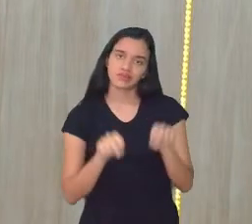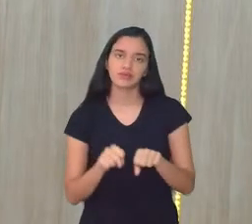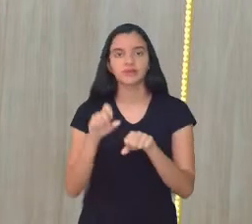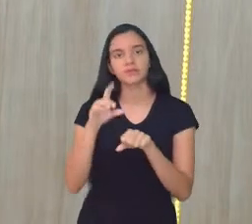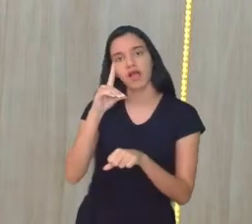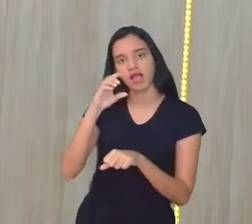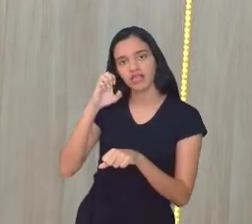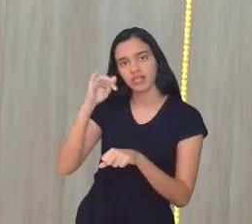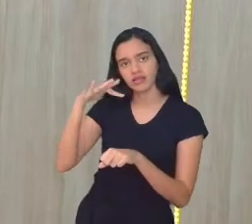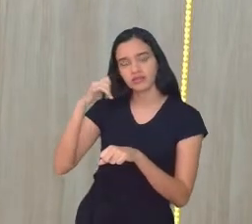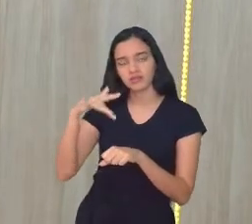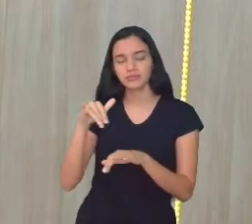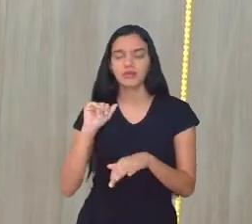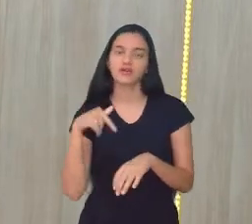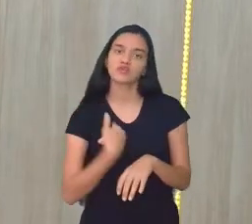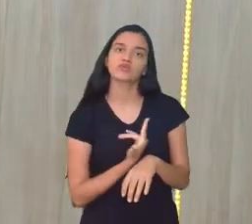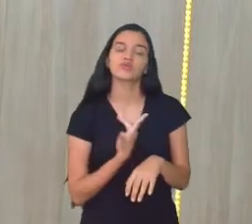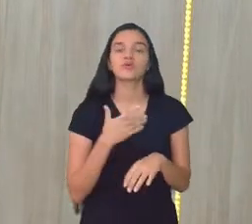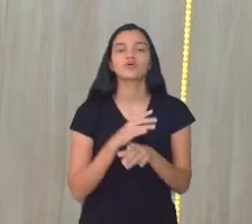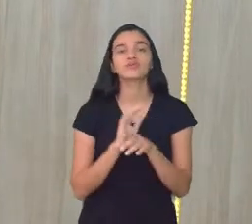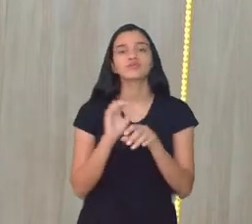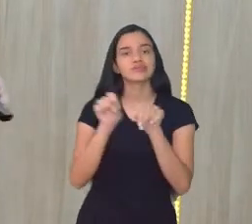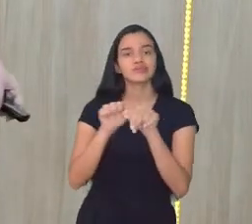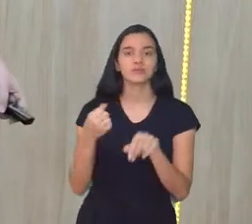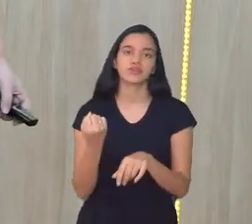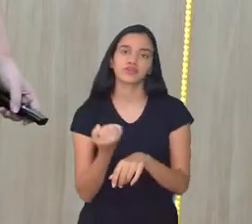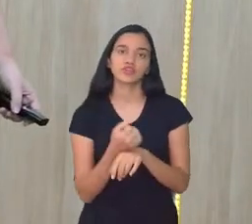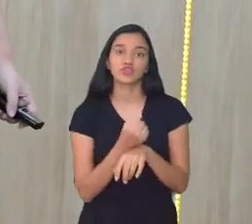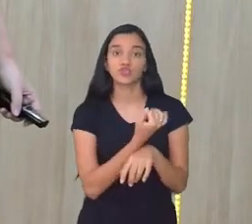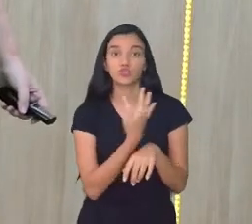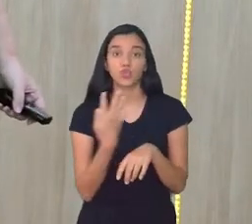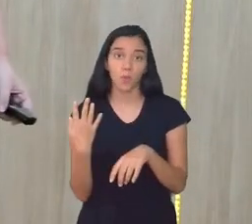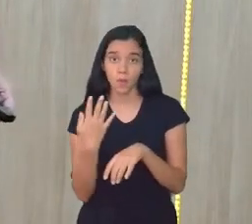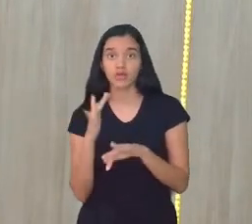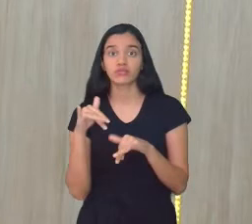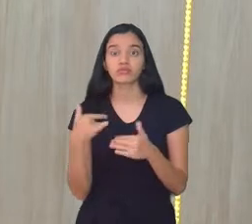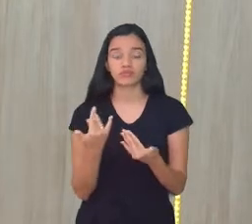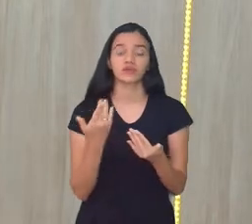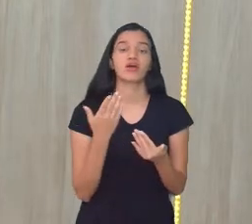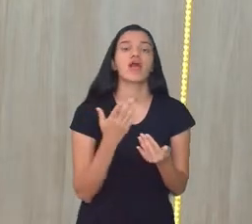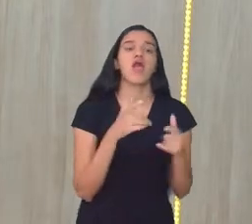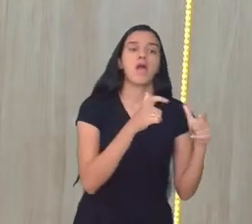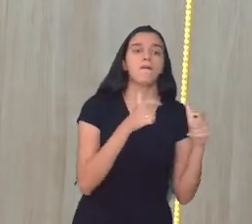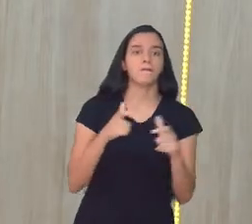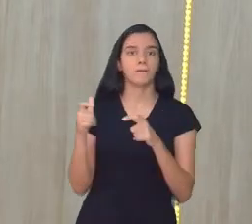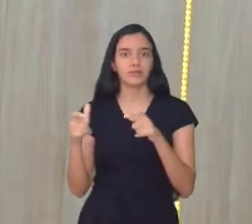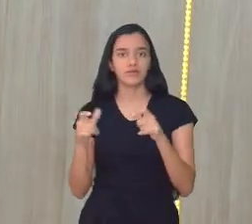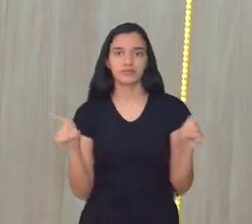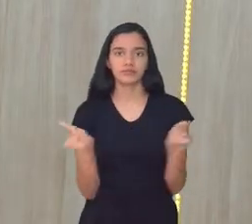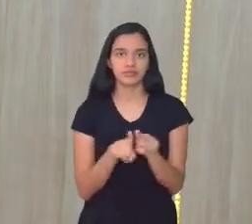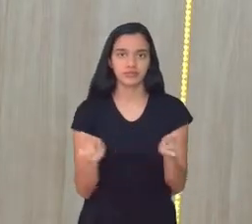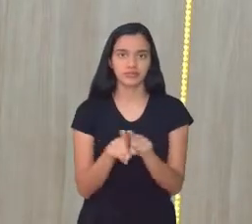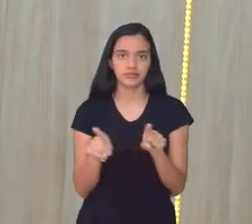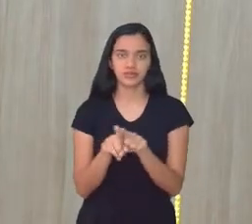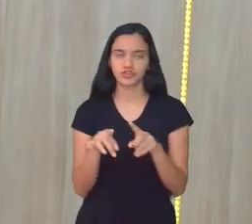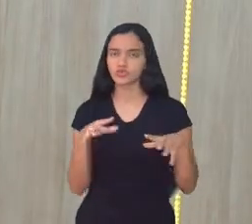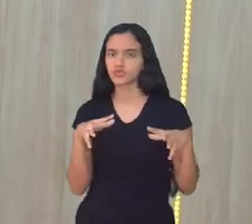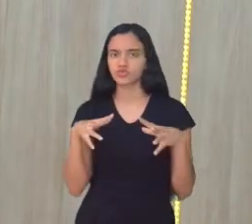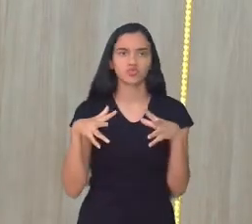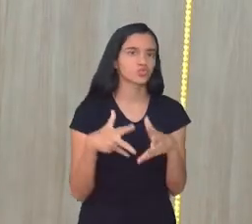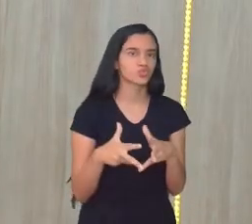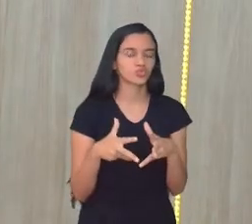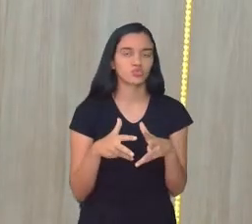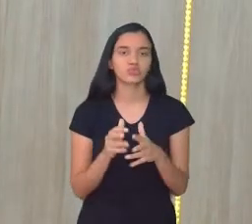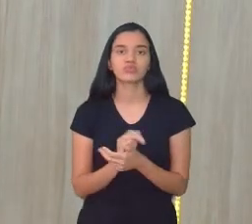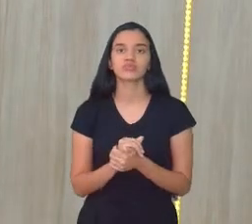decimal. O nosso sistema de numeração é posicional, tem a ver também com tudo